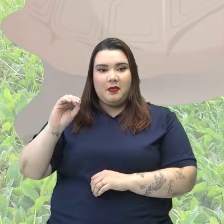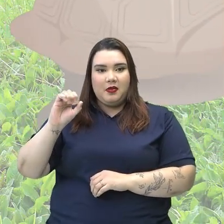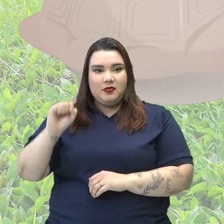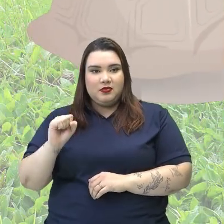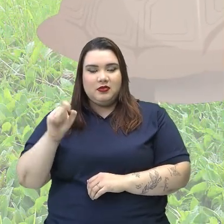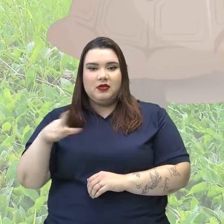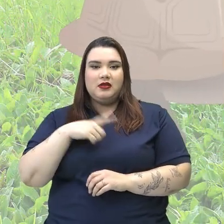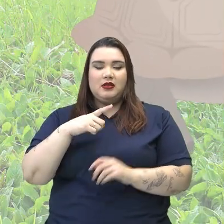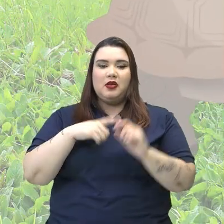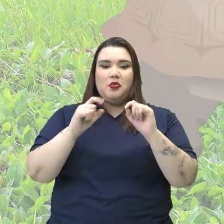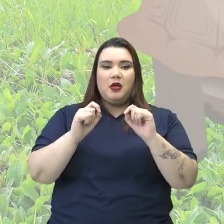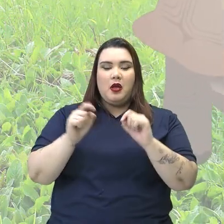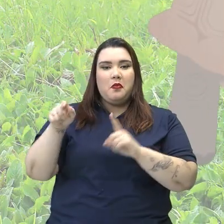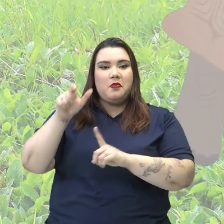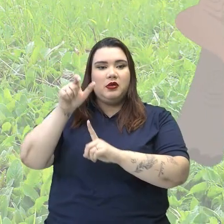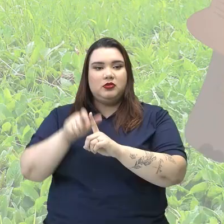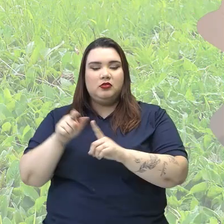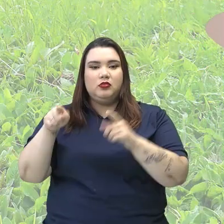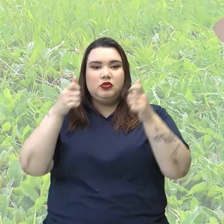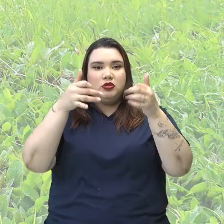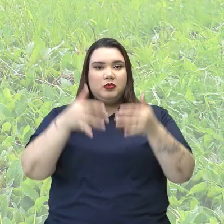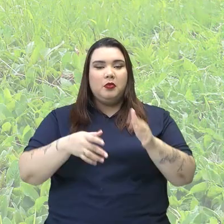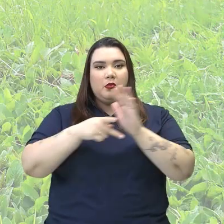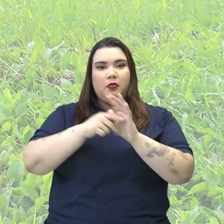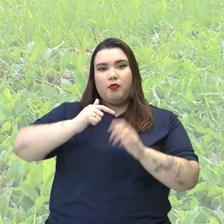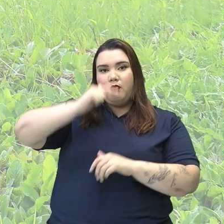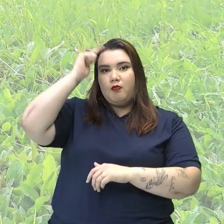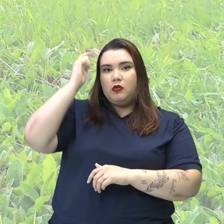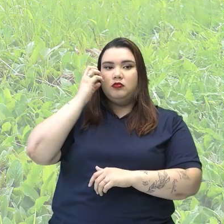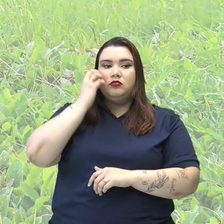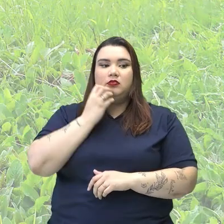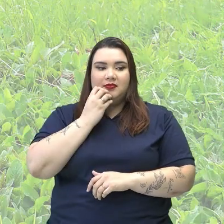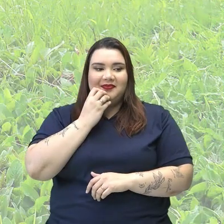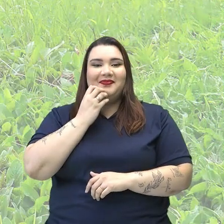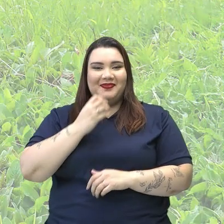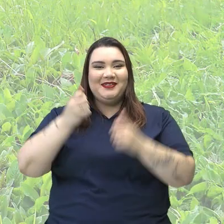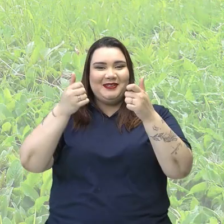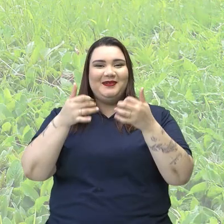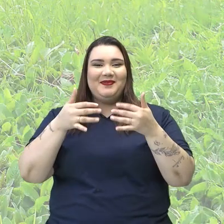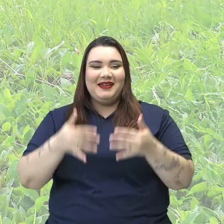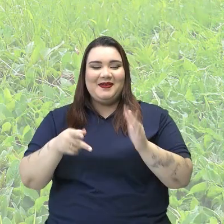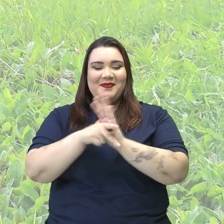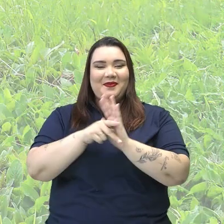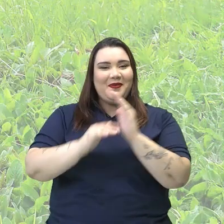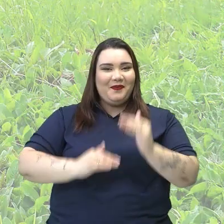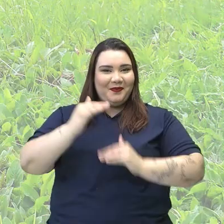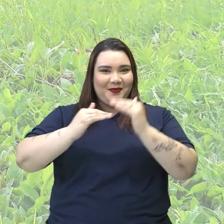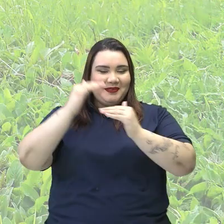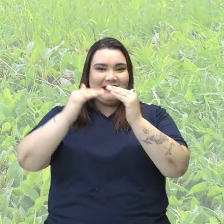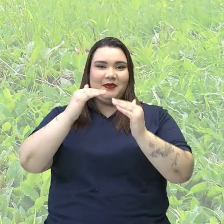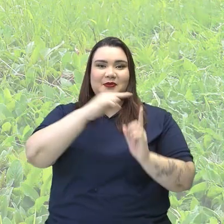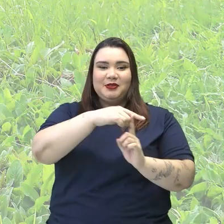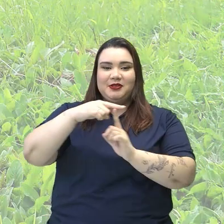Darwin, né, A Origem das Espécies, onde ele explica um pouquinho aí sobre a evolução das espécies, através